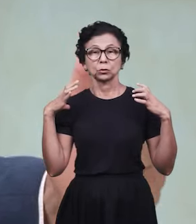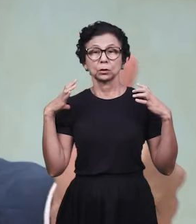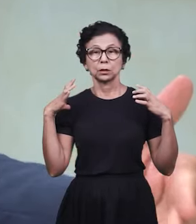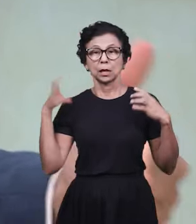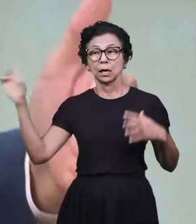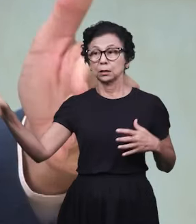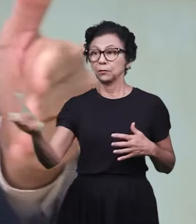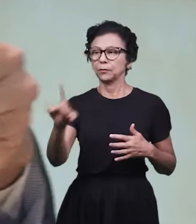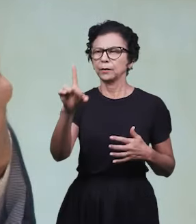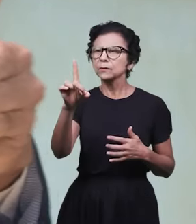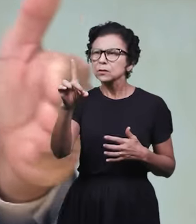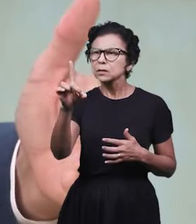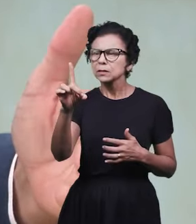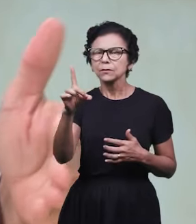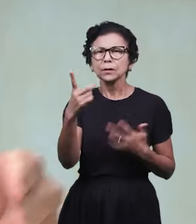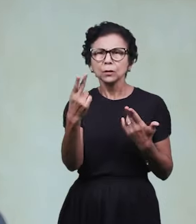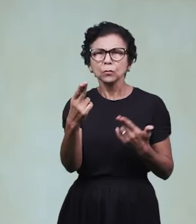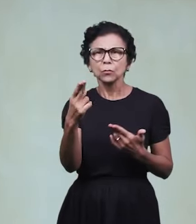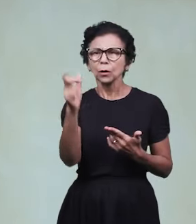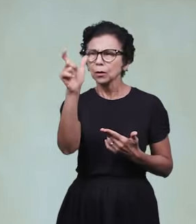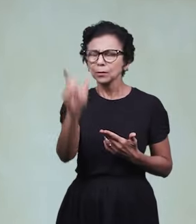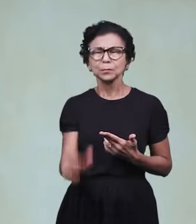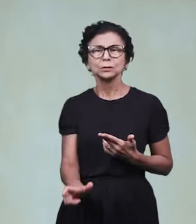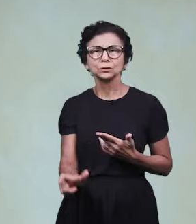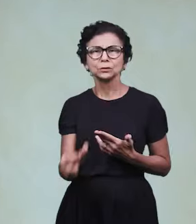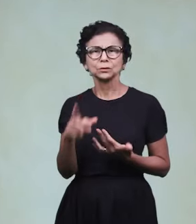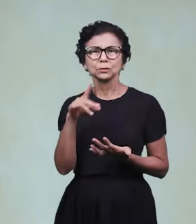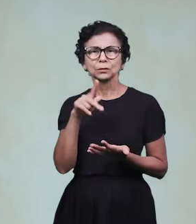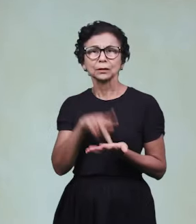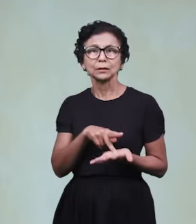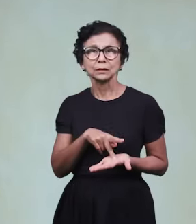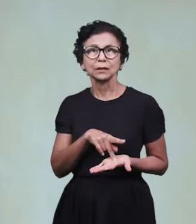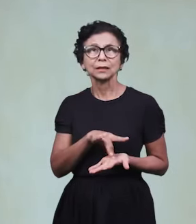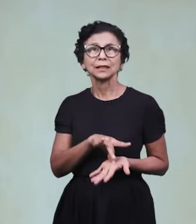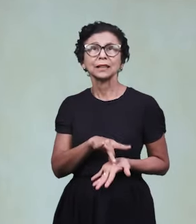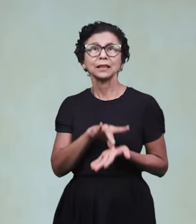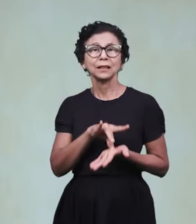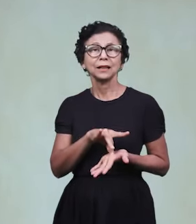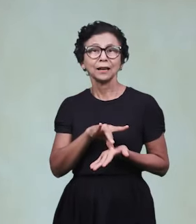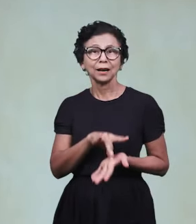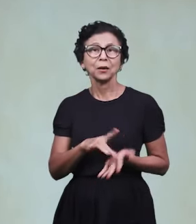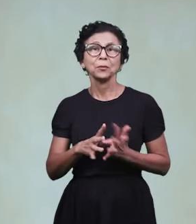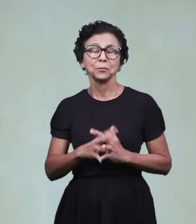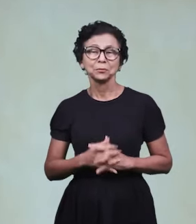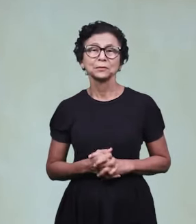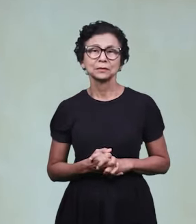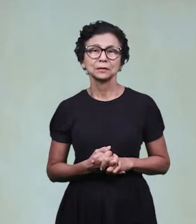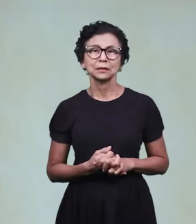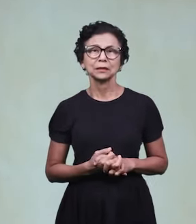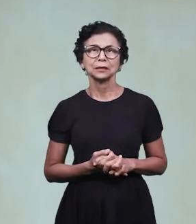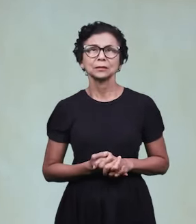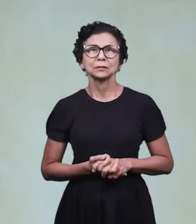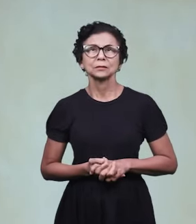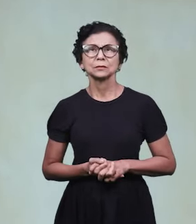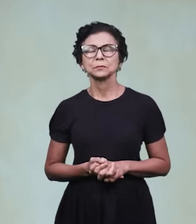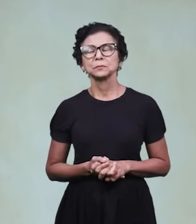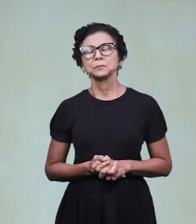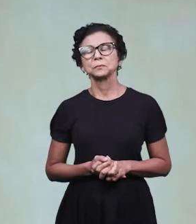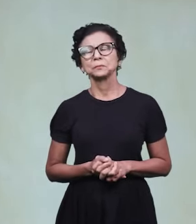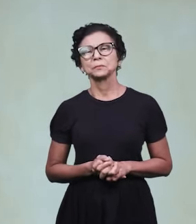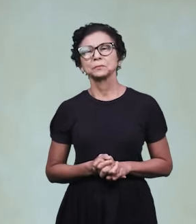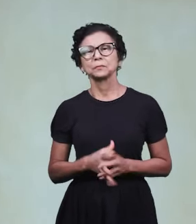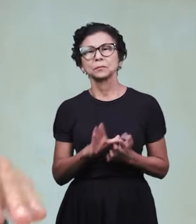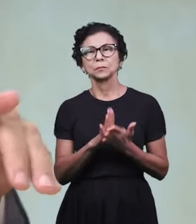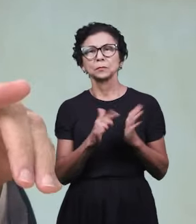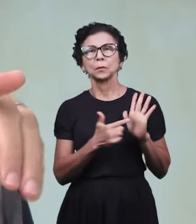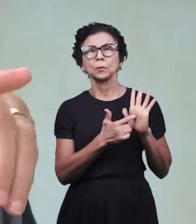você vê como se tiver uma pessoa. Como diz Hebreus, muitos hospedaram anjos sem saber. Eu acho que um bom exemplo